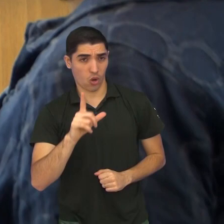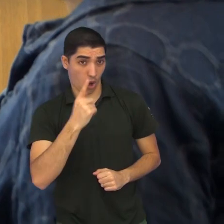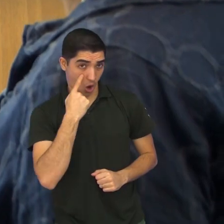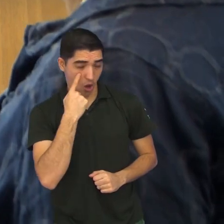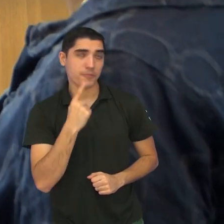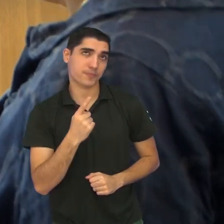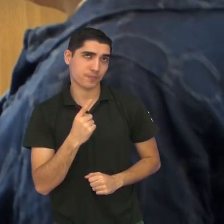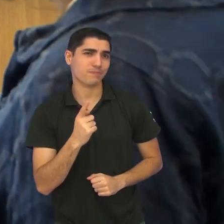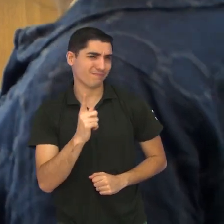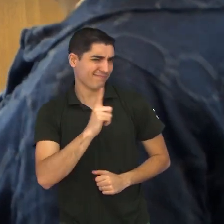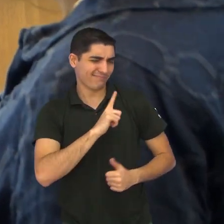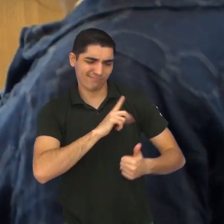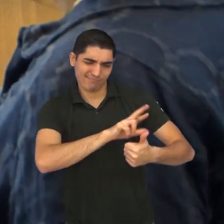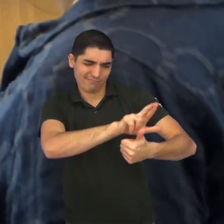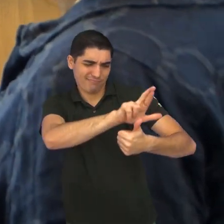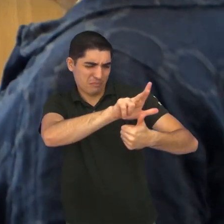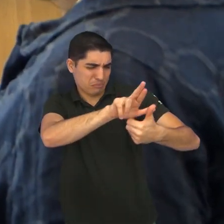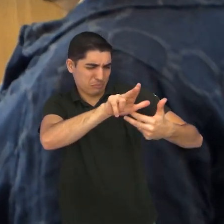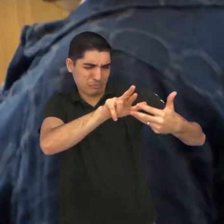tenho